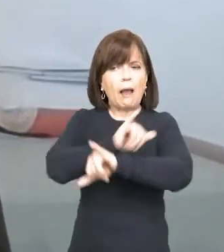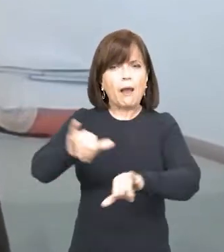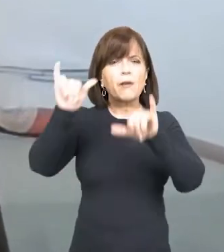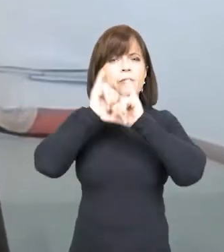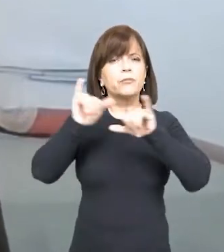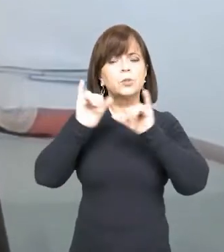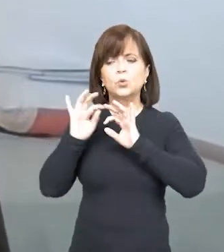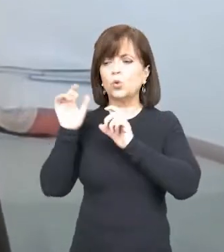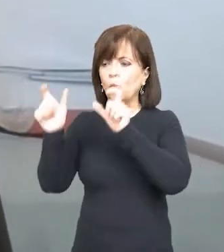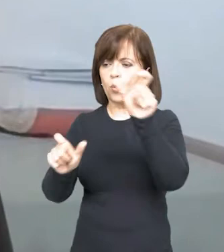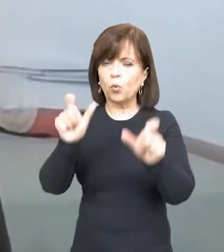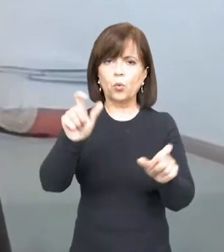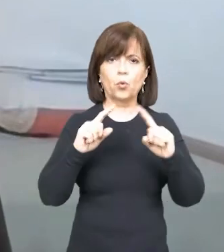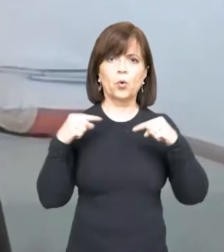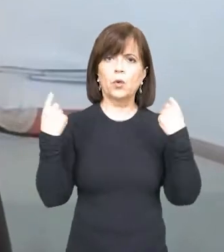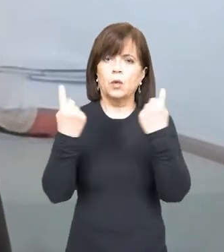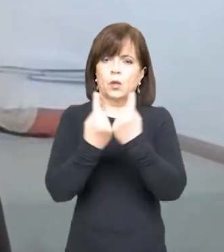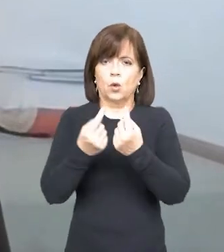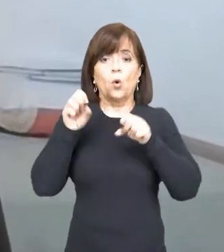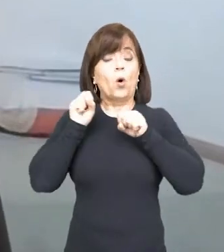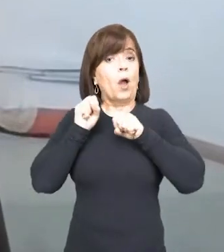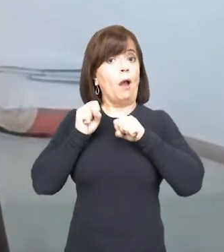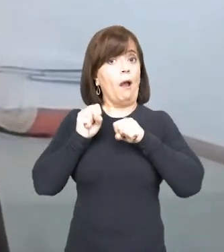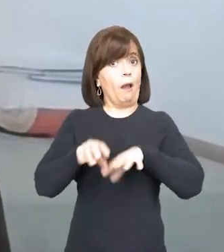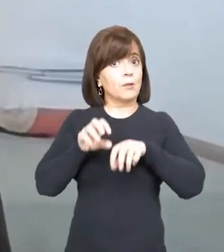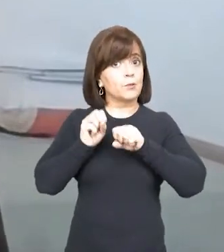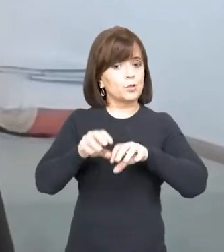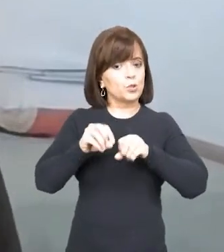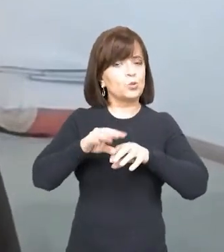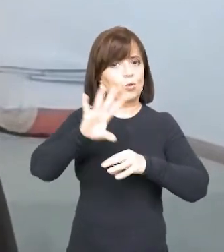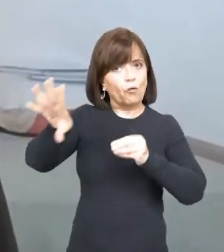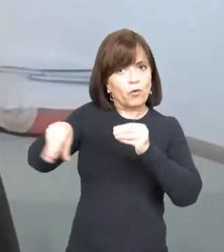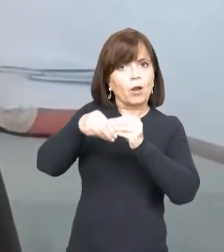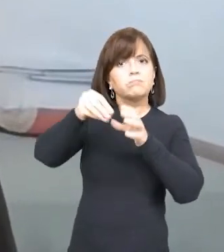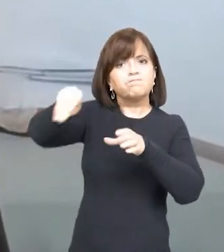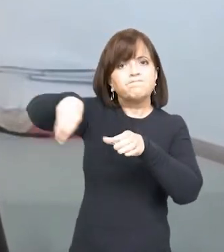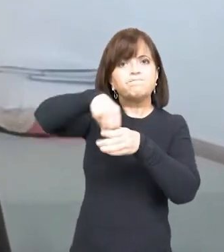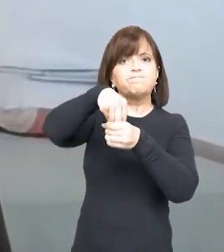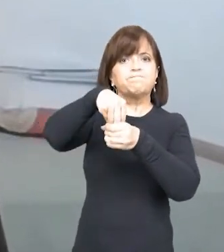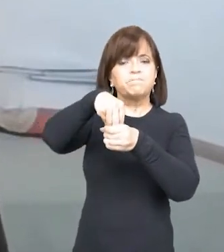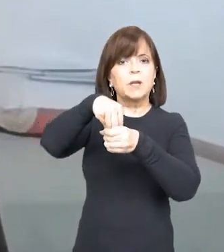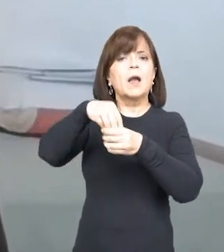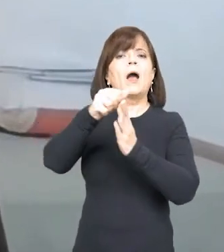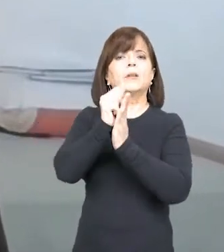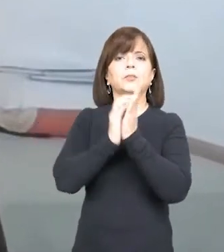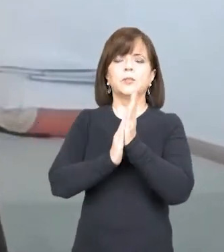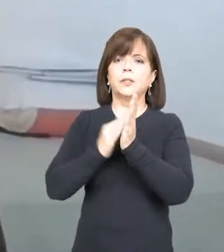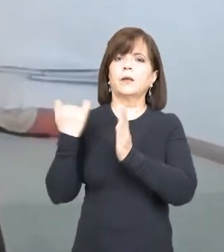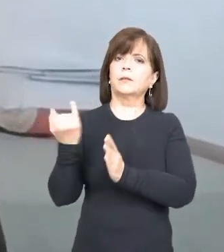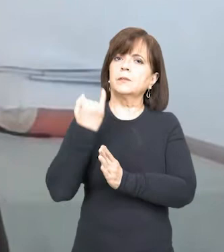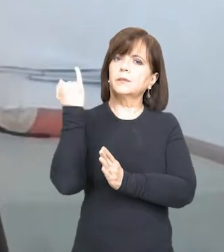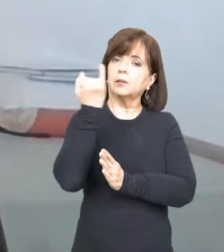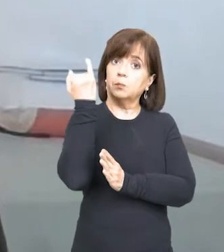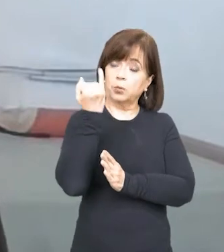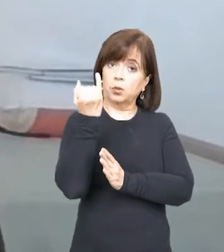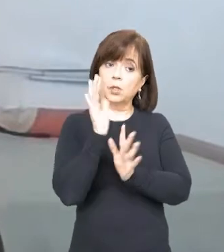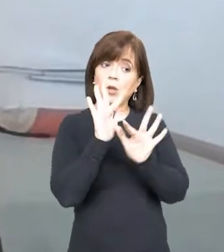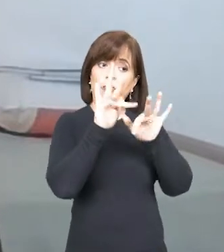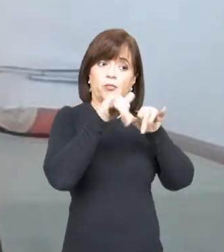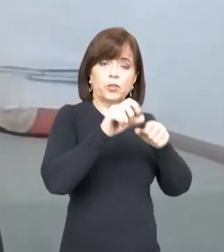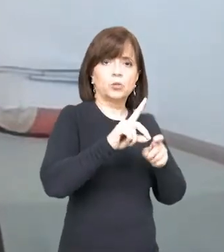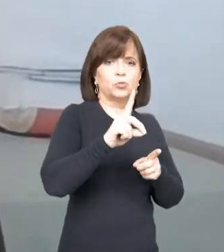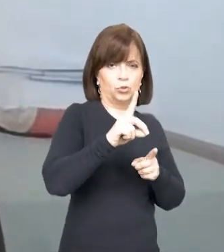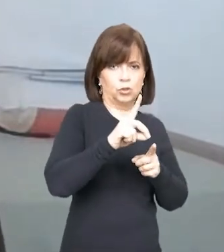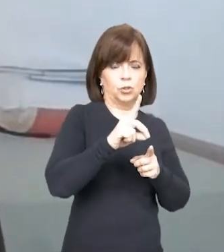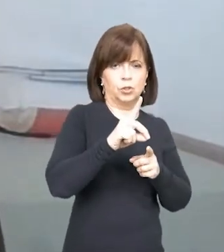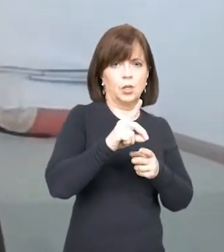os envolvidos que a educação seria novamente inserida no rol das atividades essenciais e, de fato, ao fim do dia foi publicado no Diário